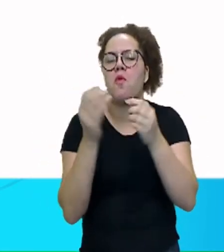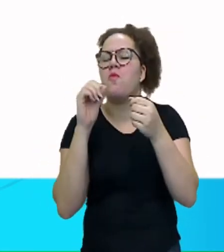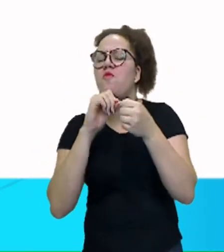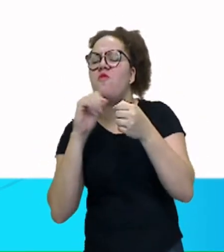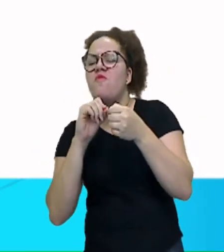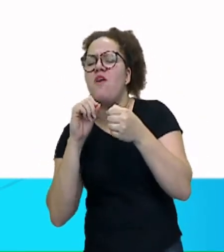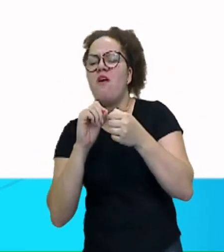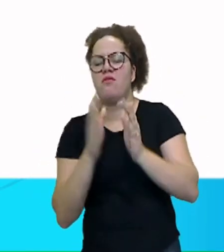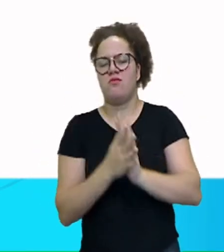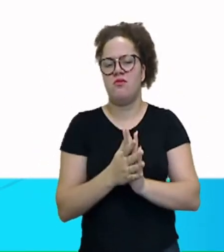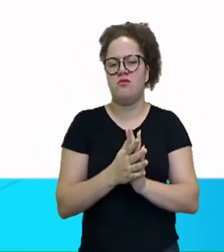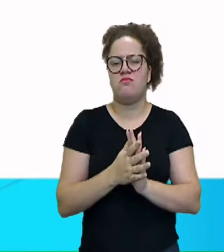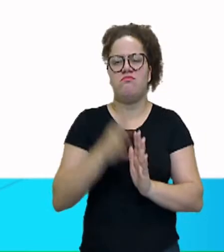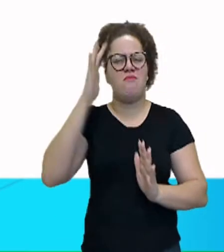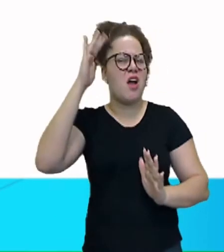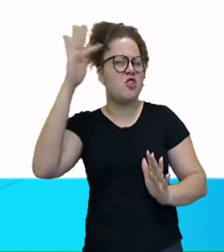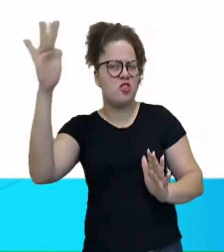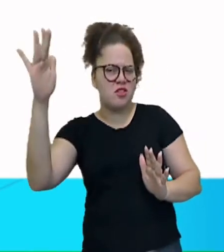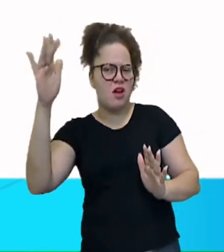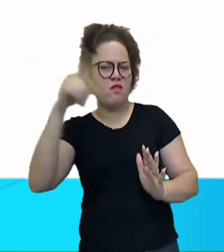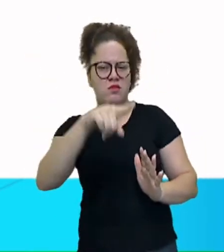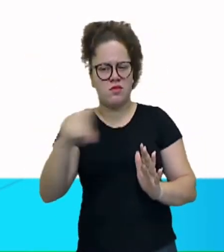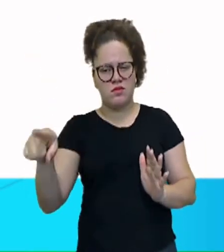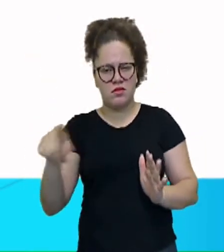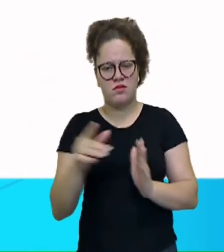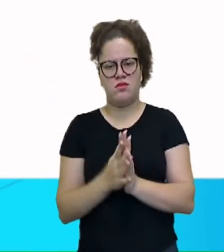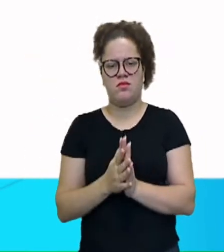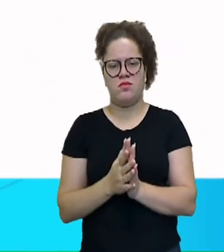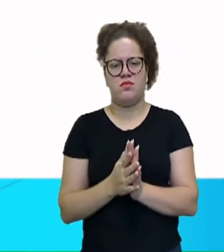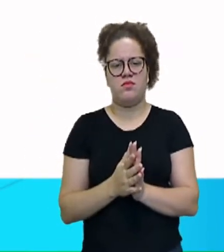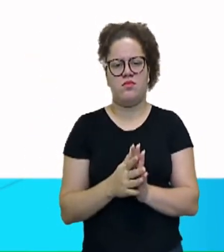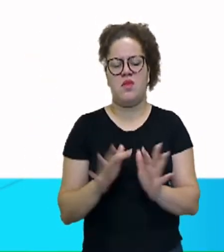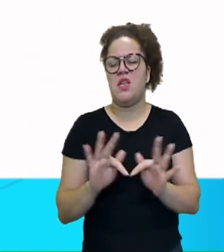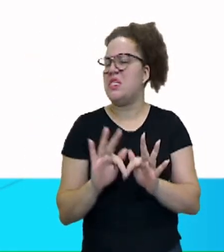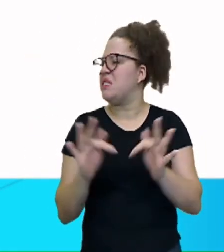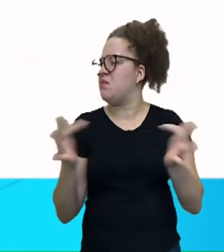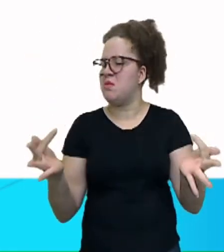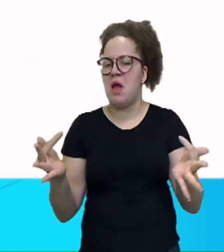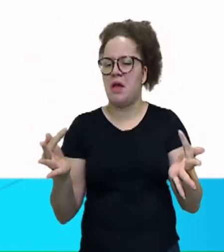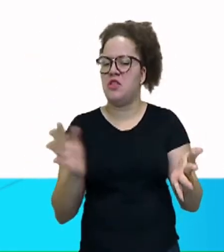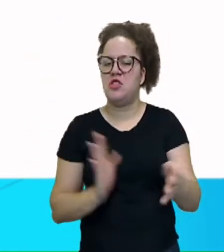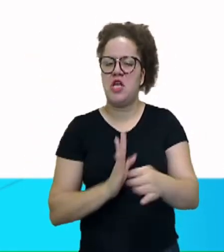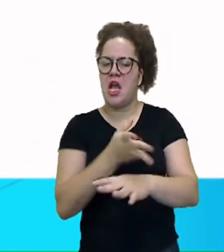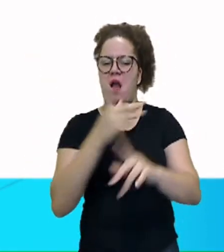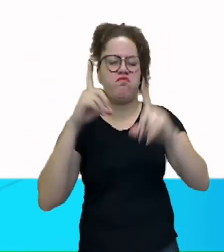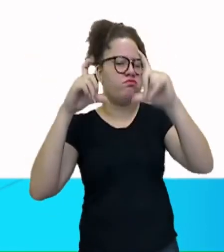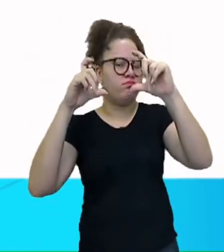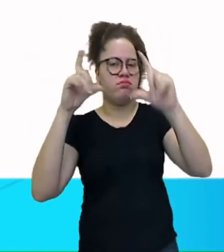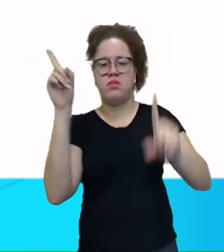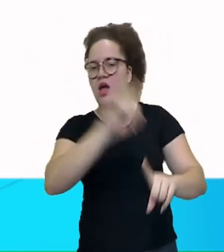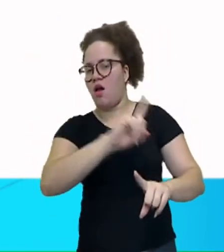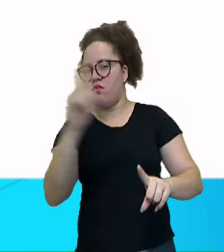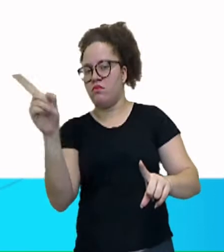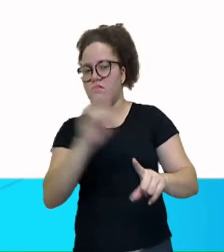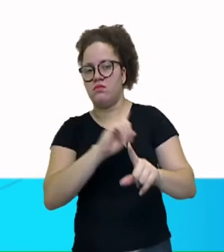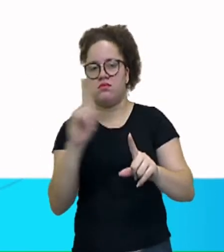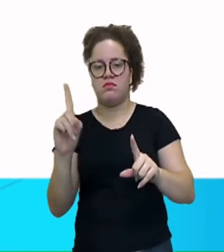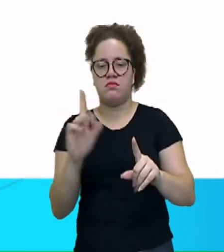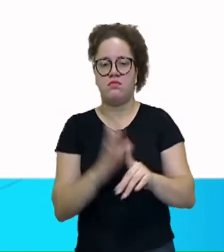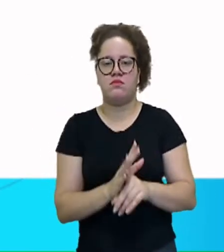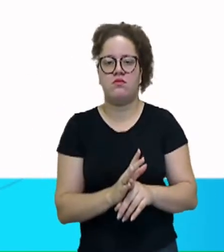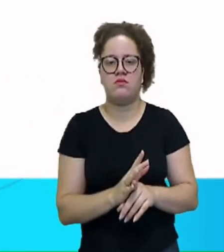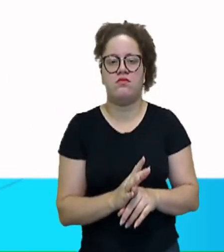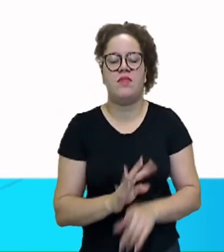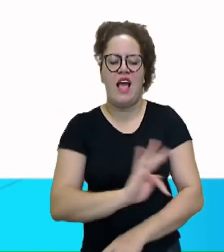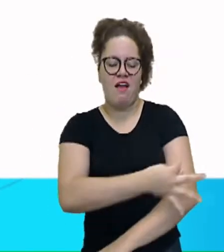foi feito, ele foi concebido. Não é simplesmente chegar e tirar uma foto. E é sobre essa técnica inusitada,